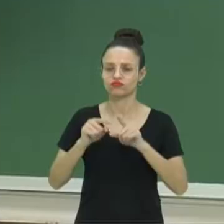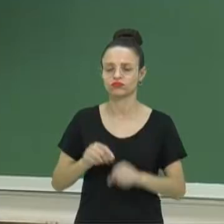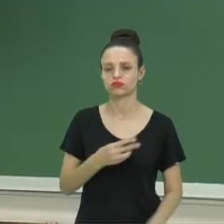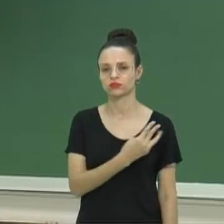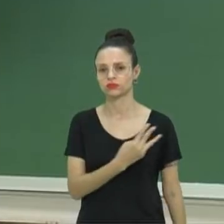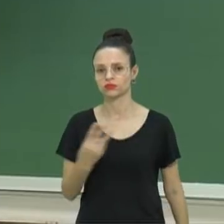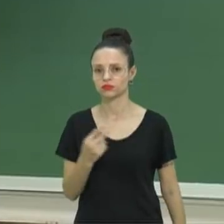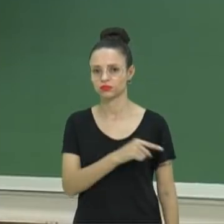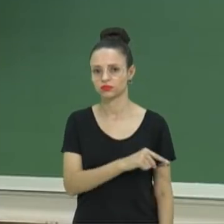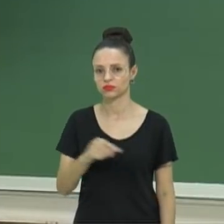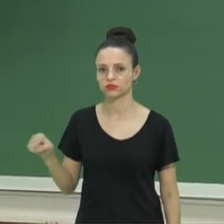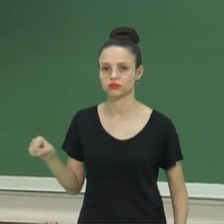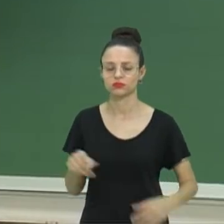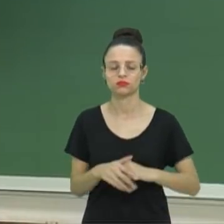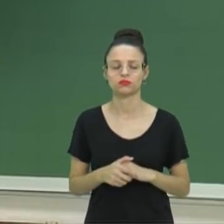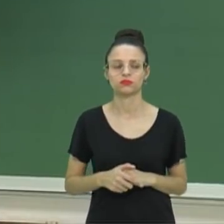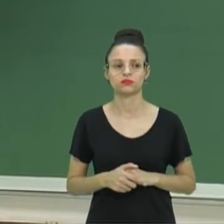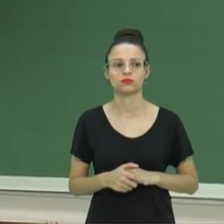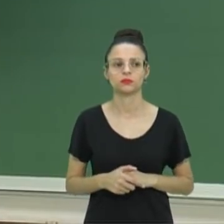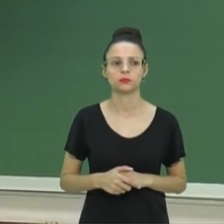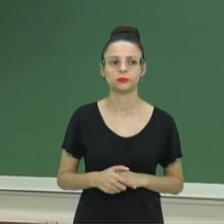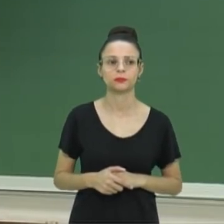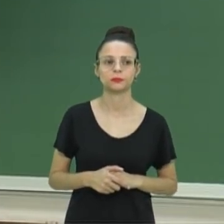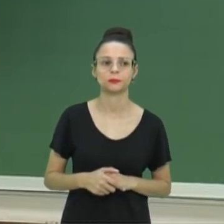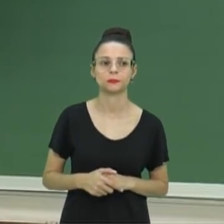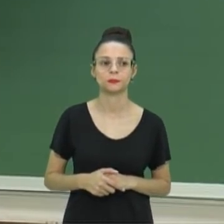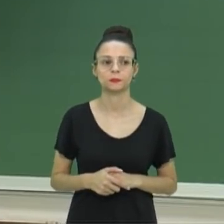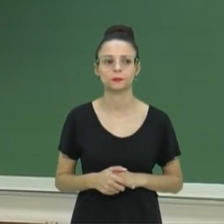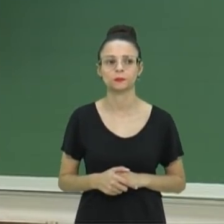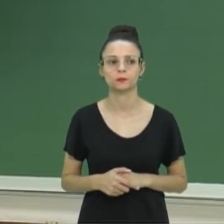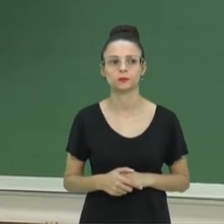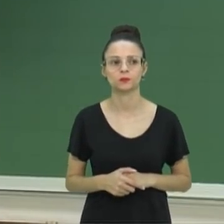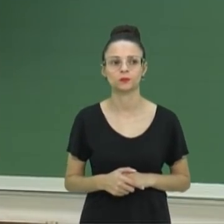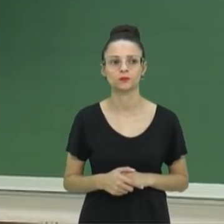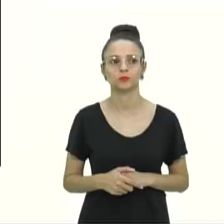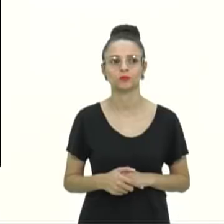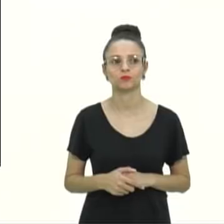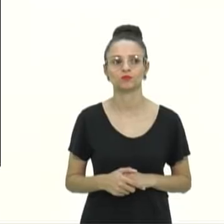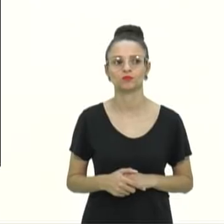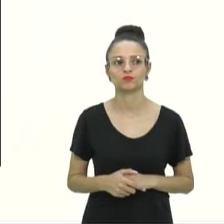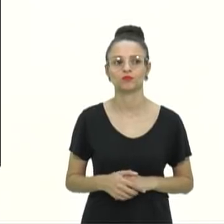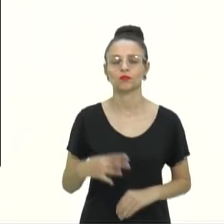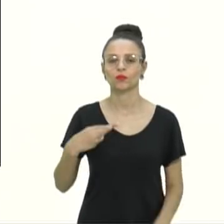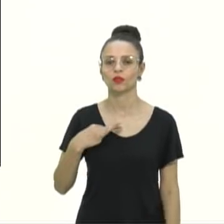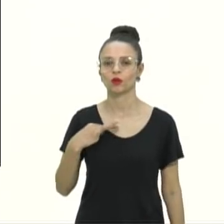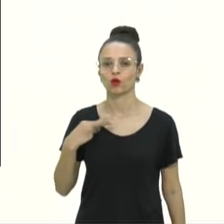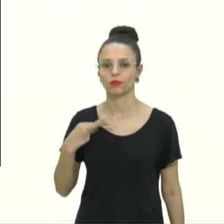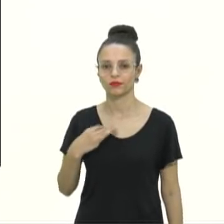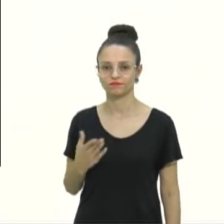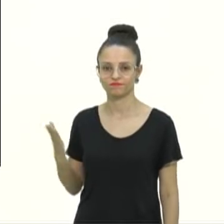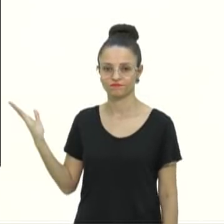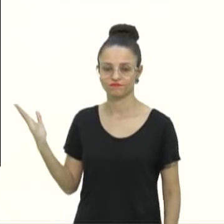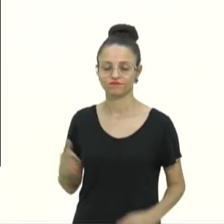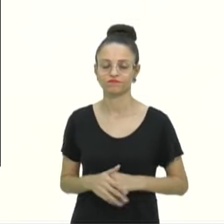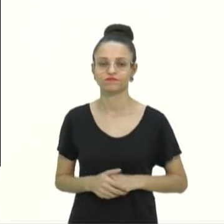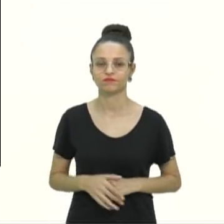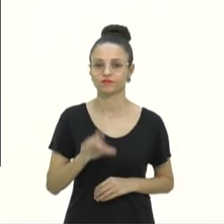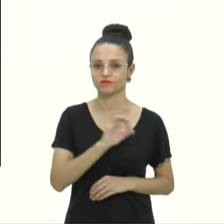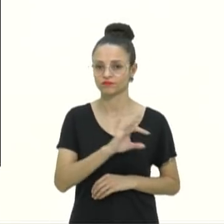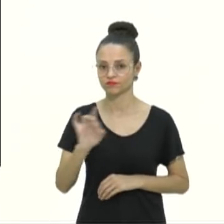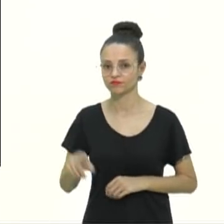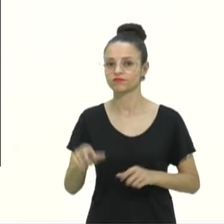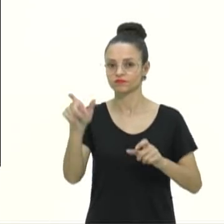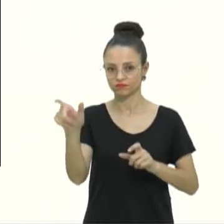vocês, montado dentro do ginásio, os tapetes de competição. As vestimentas, então, cada atleta, existem